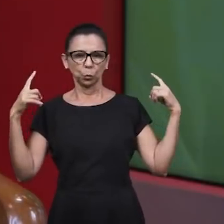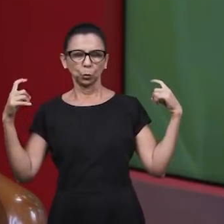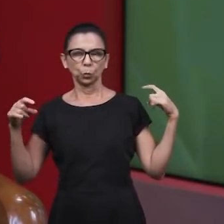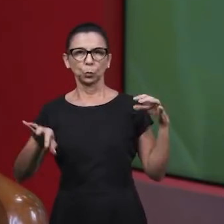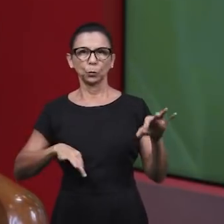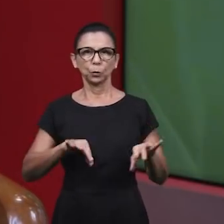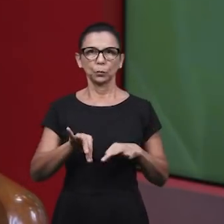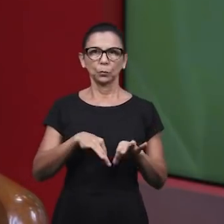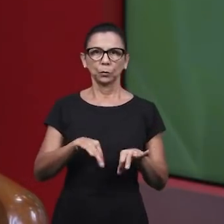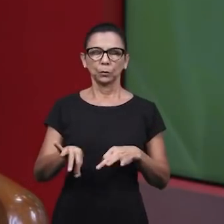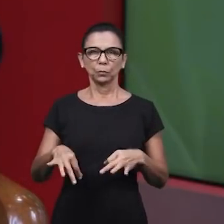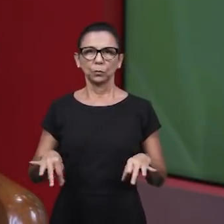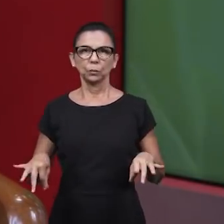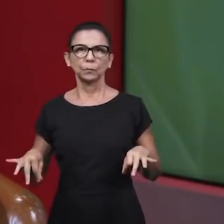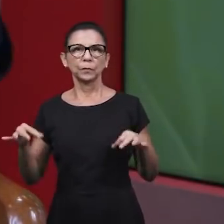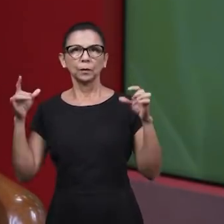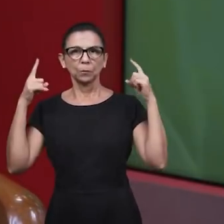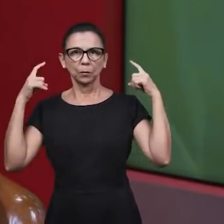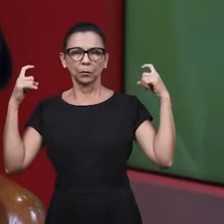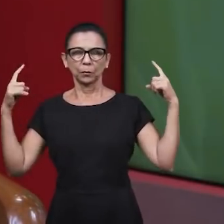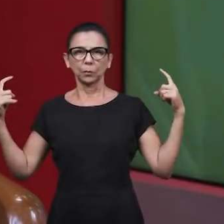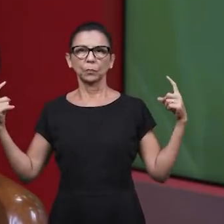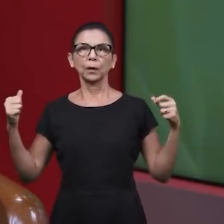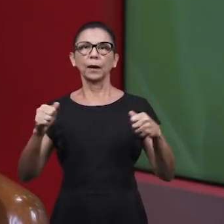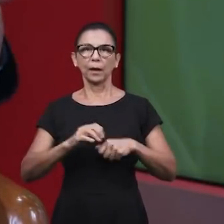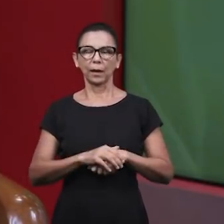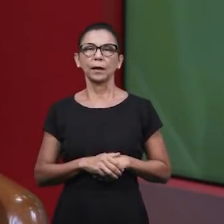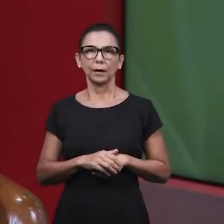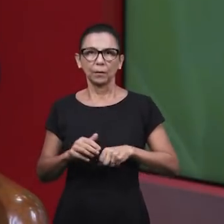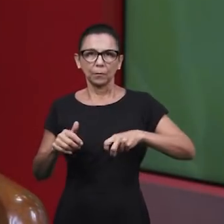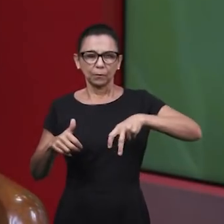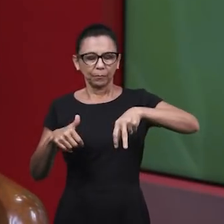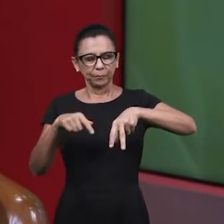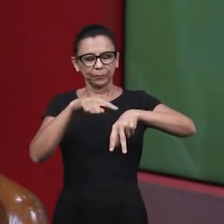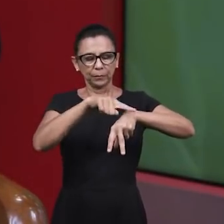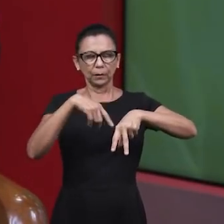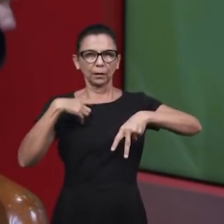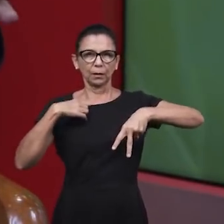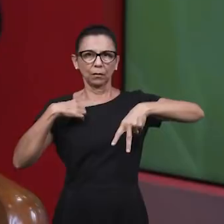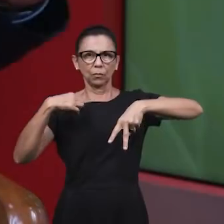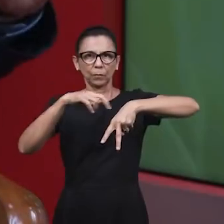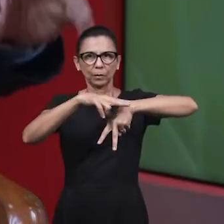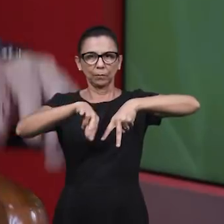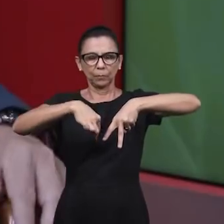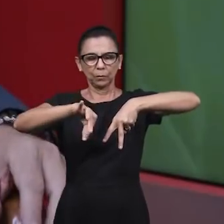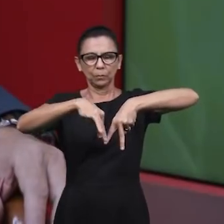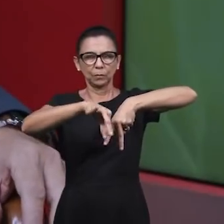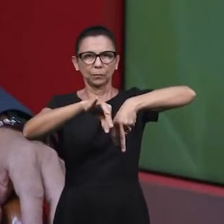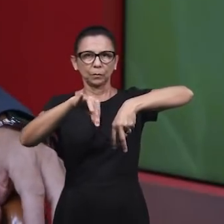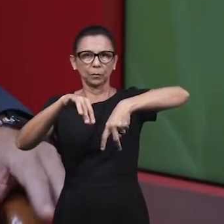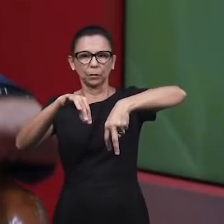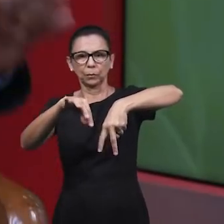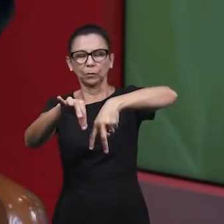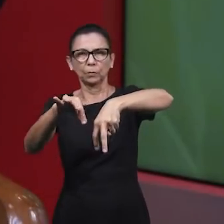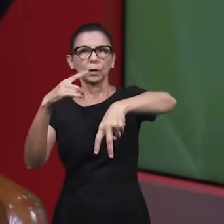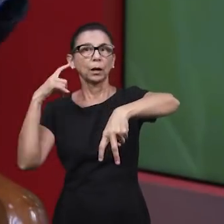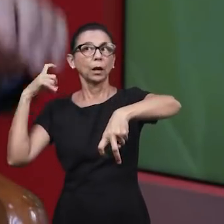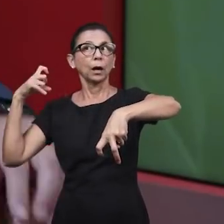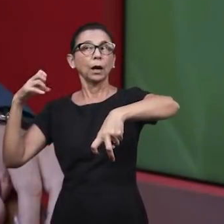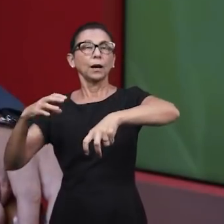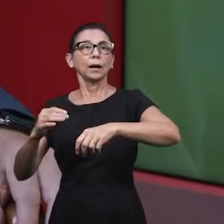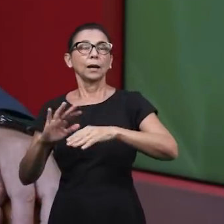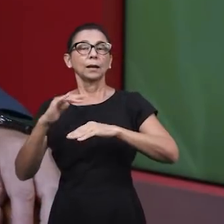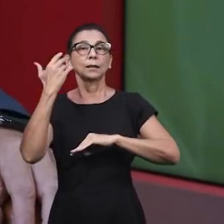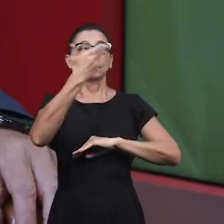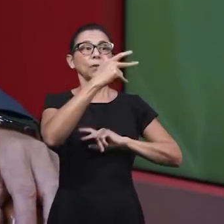campainhas, né, elas faziam o som, o barulho, né, ali, para dizer, eu estou vivo. O povo tinha que estar lá